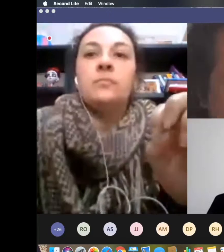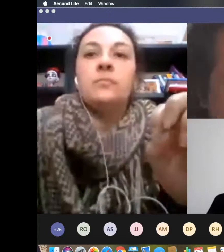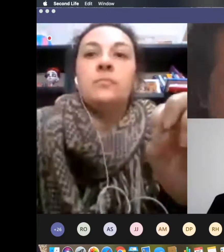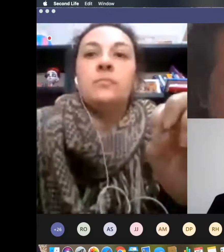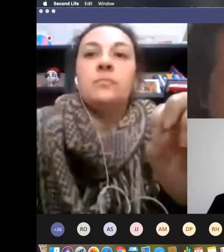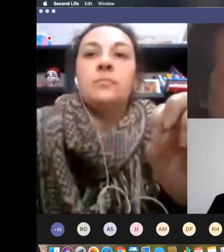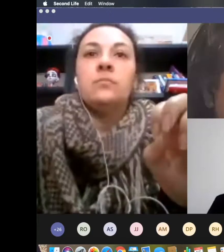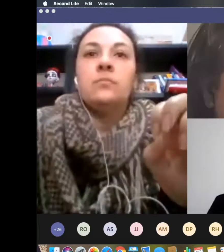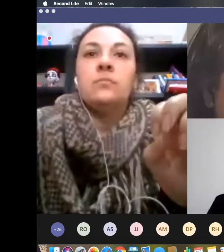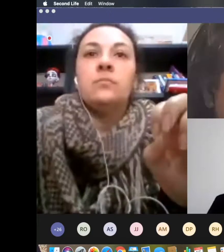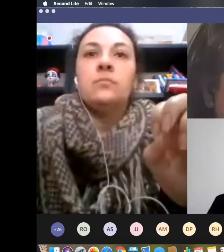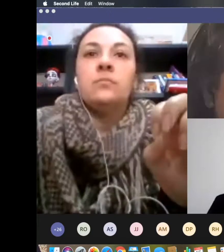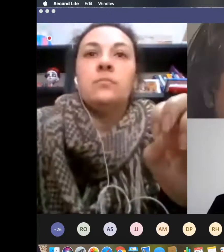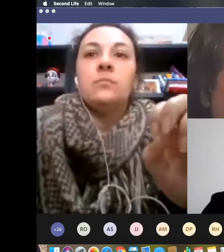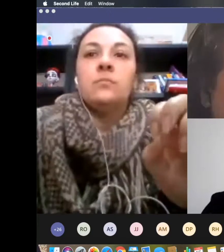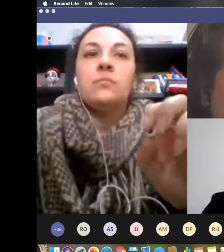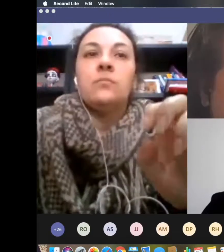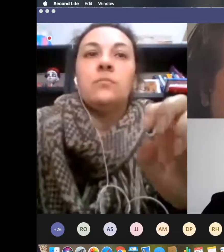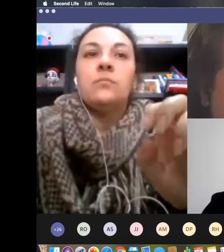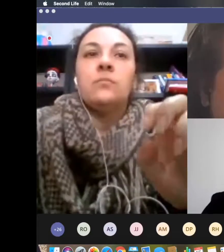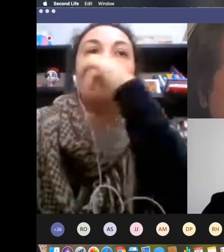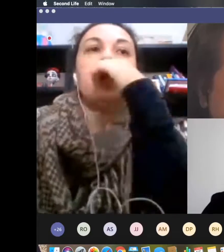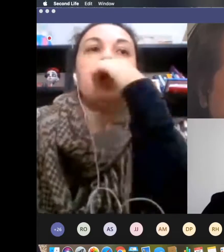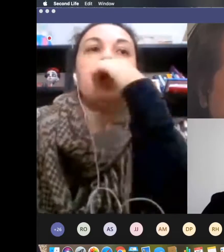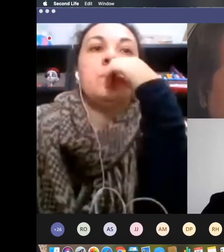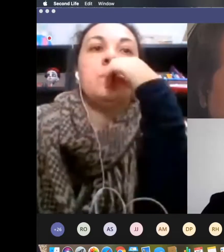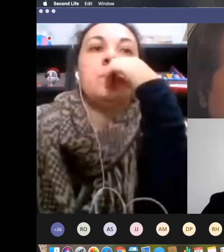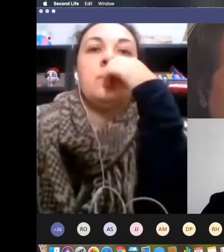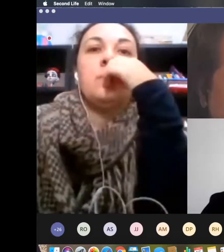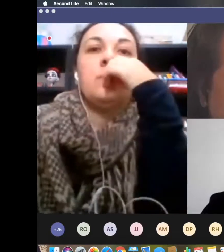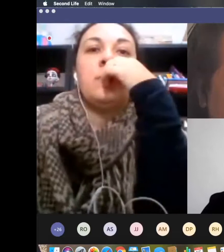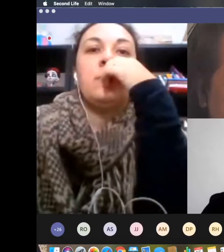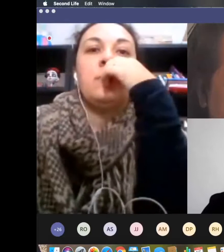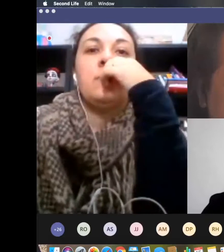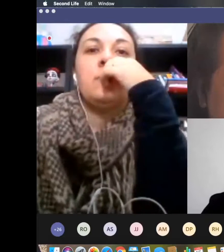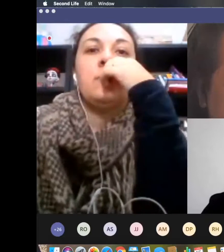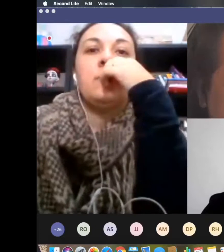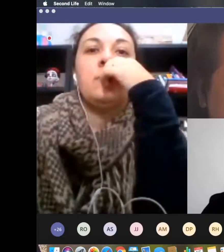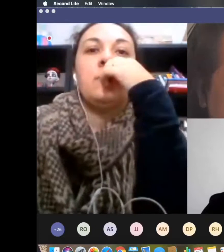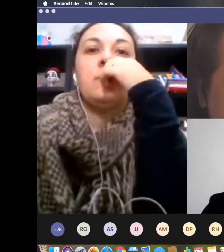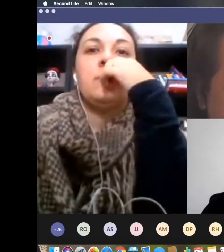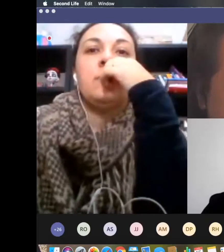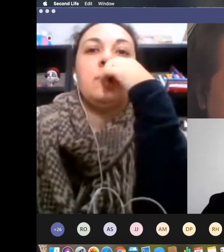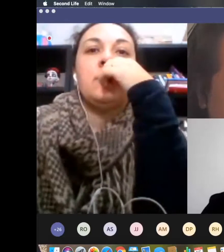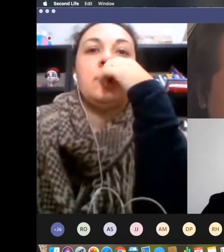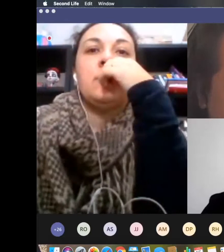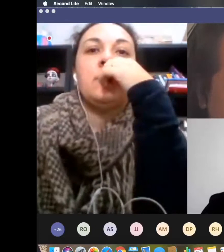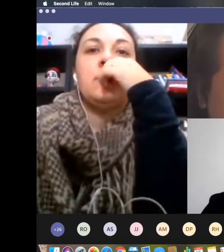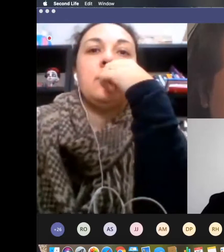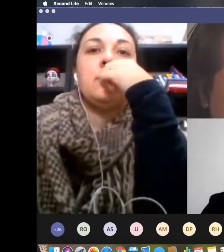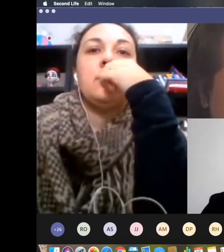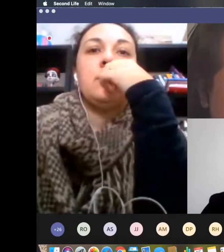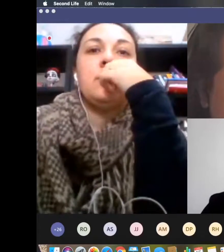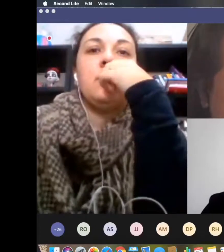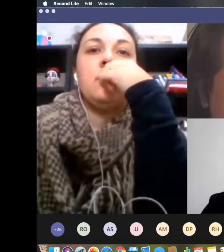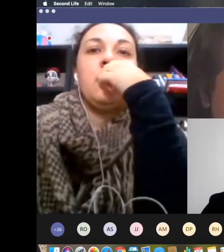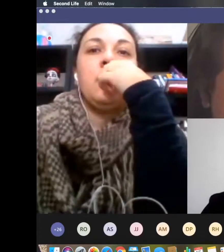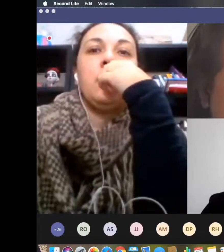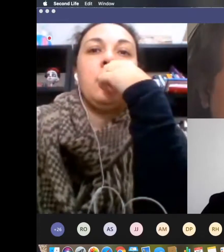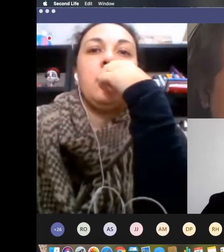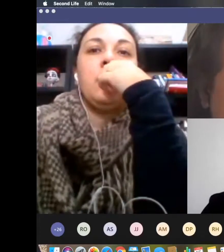momento atual de uma forma mais visível e forçada vai melhorar, vai ajudar